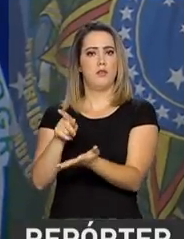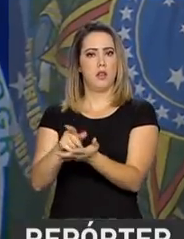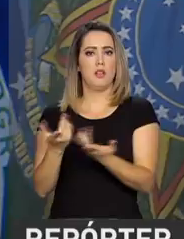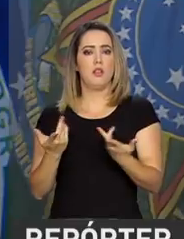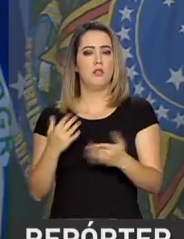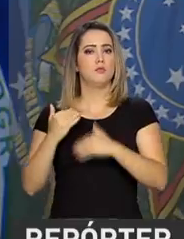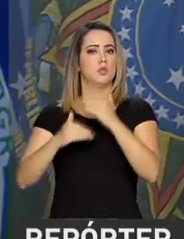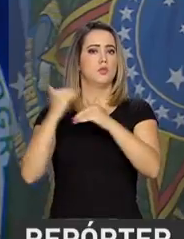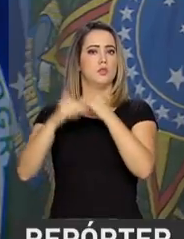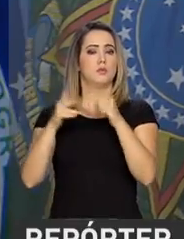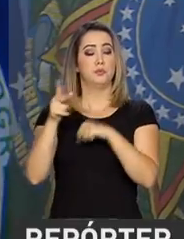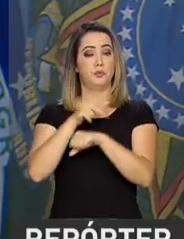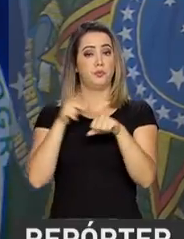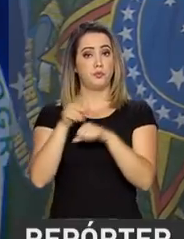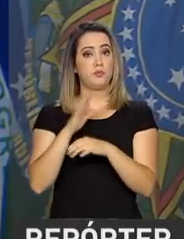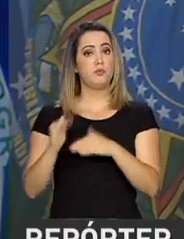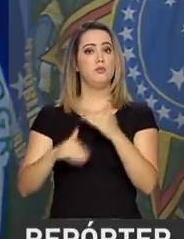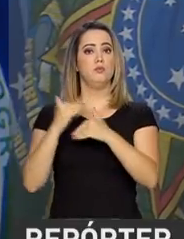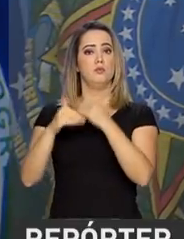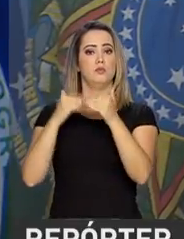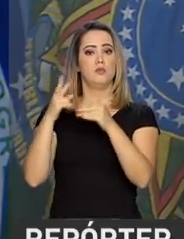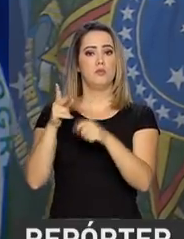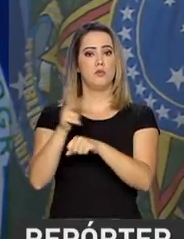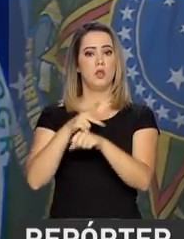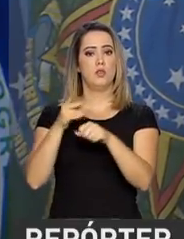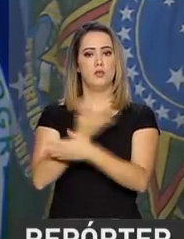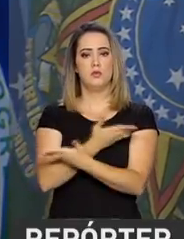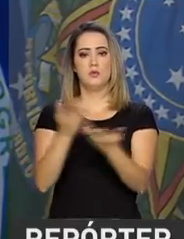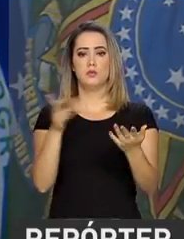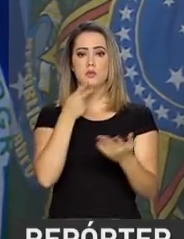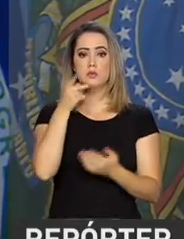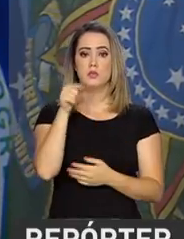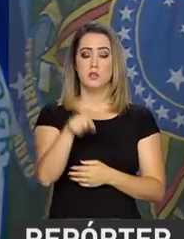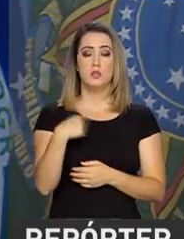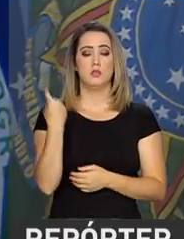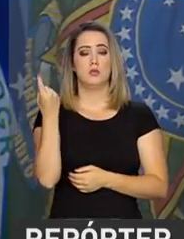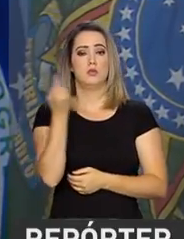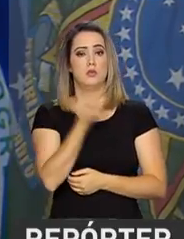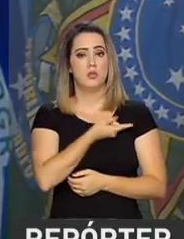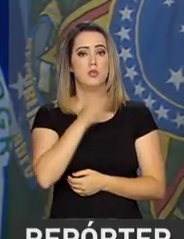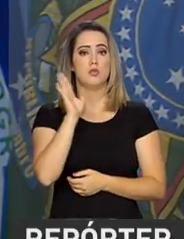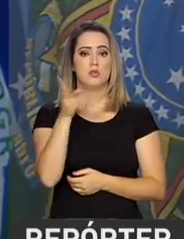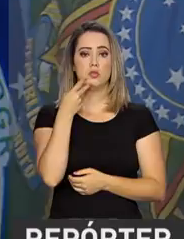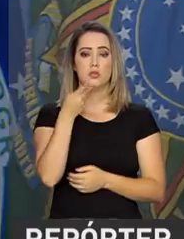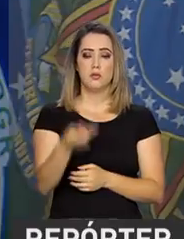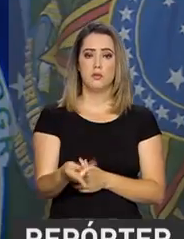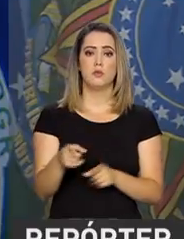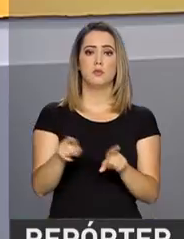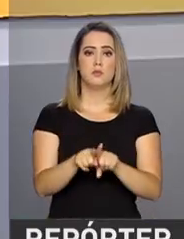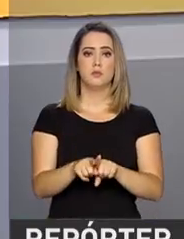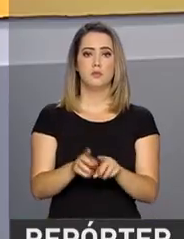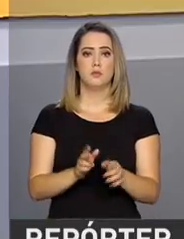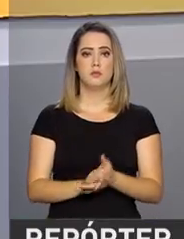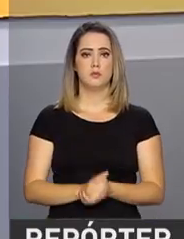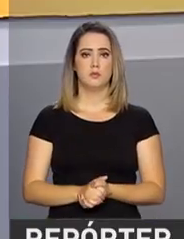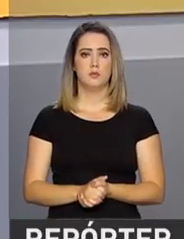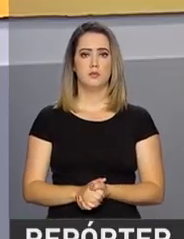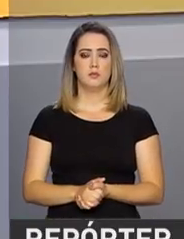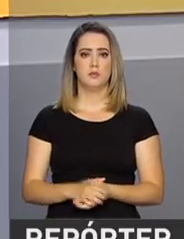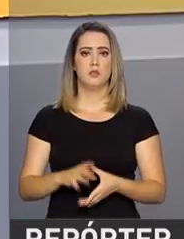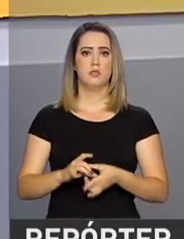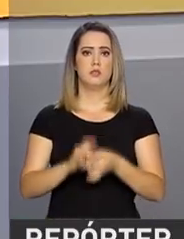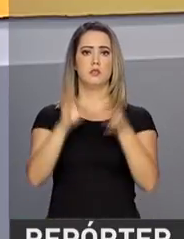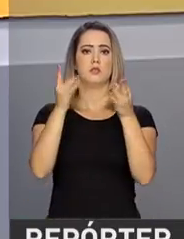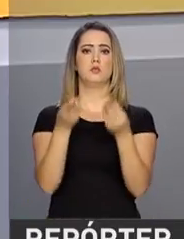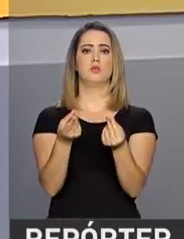é o crescimento do país. A realidade é o que os senhores disseram e o que nós acabamos de dizer. A